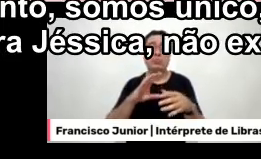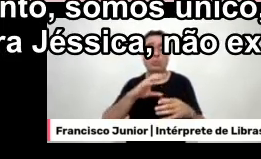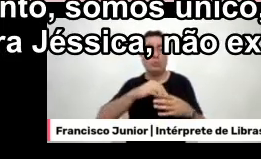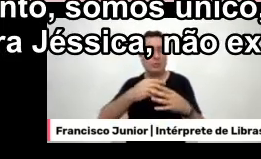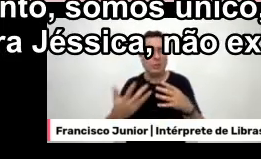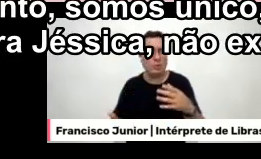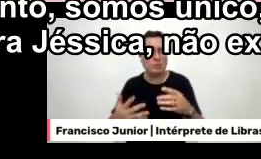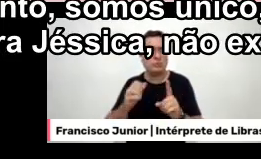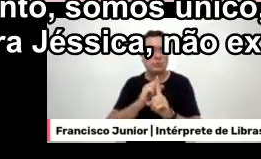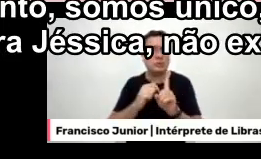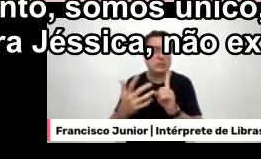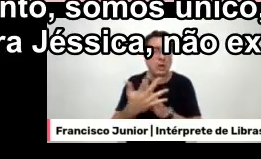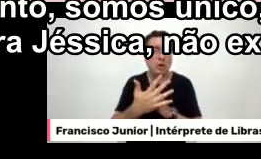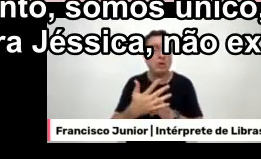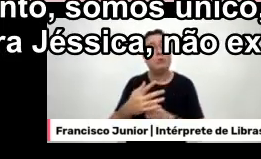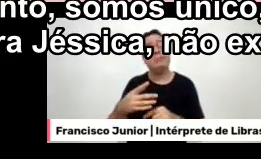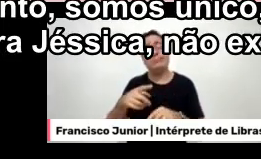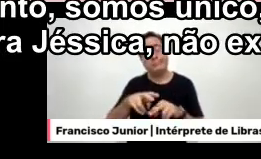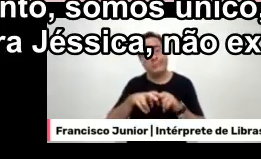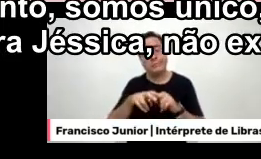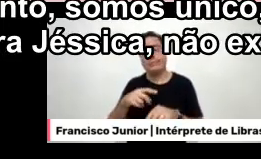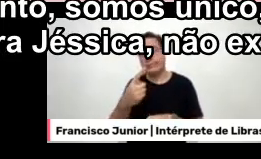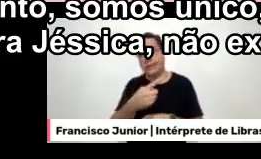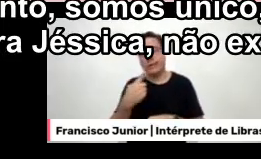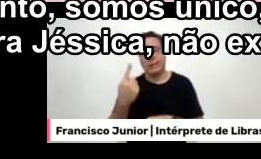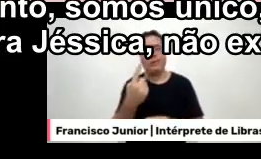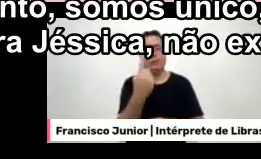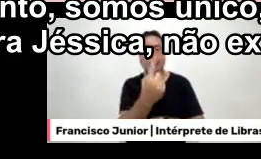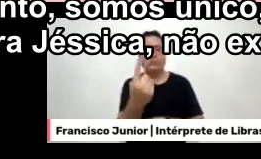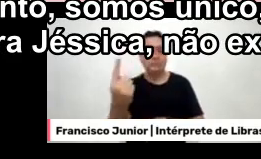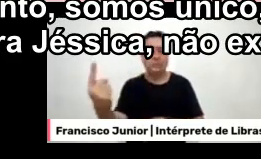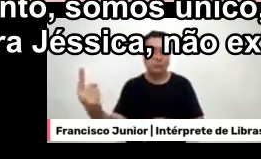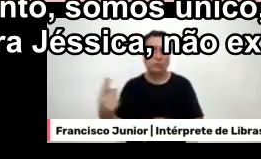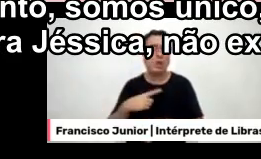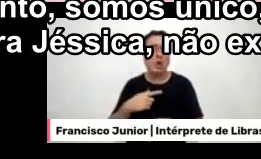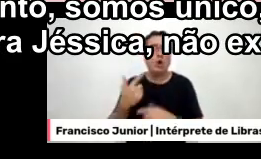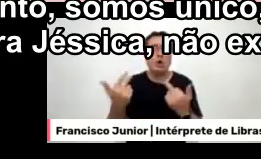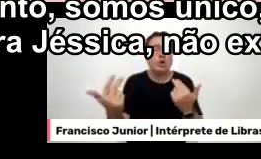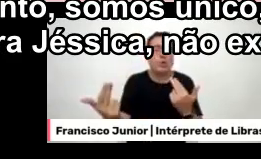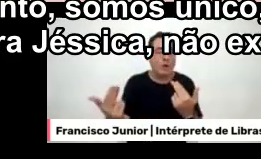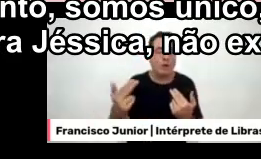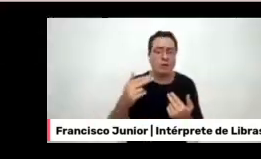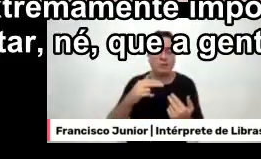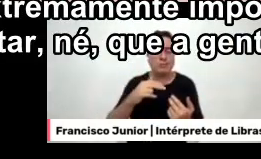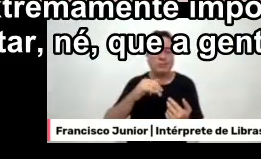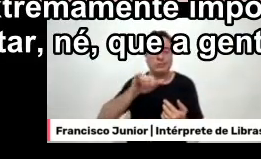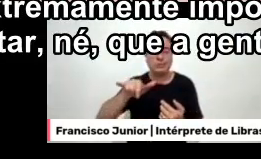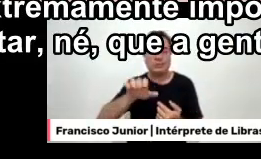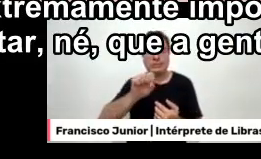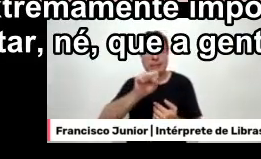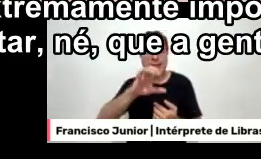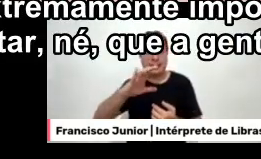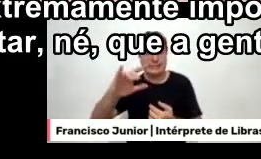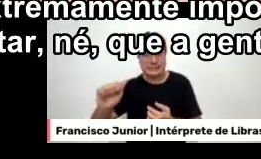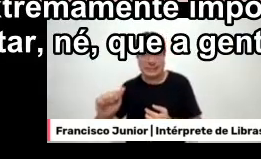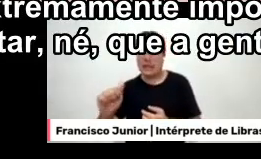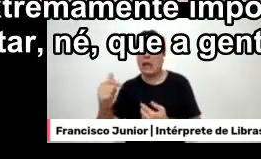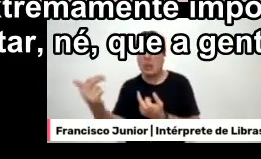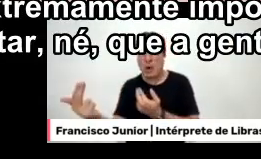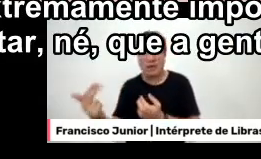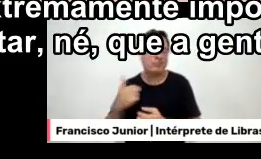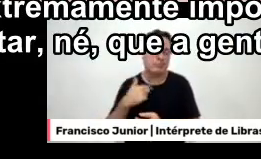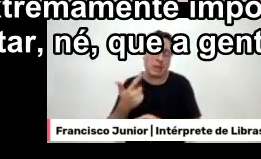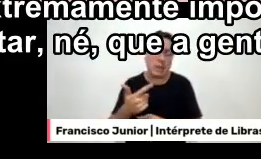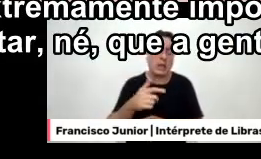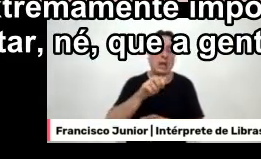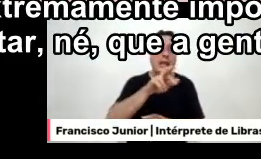somos único, tá? Não existe nenhuma outra Jéssica, não existe nenhum outro Eric, isso é extremamente importante a gente sempre